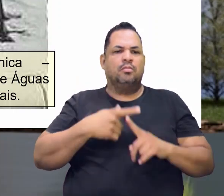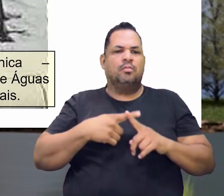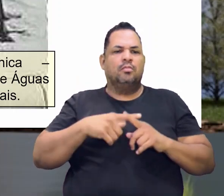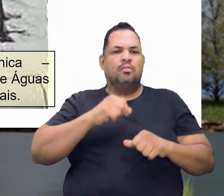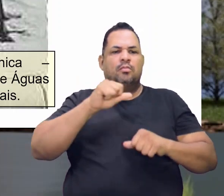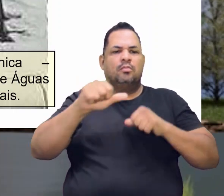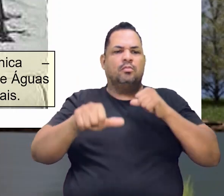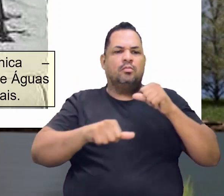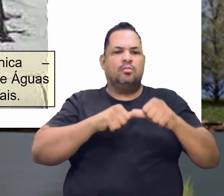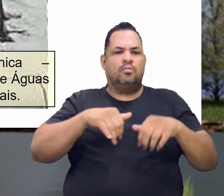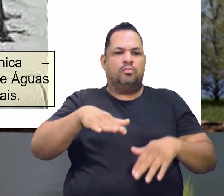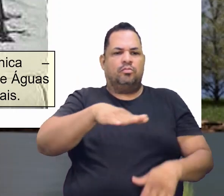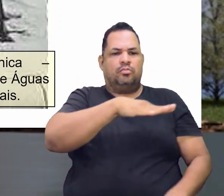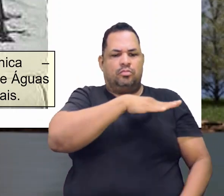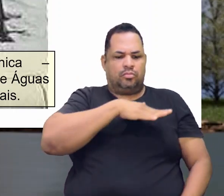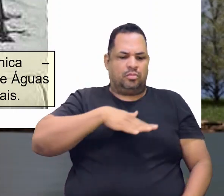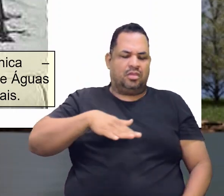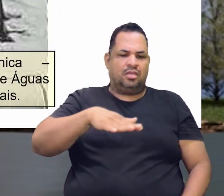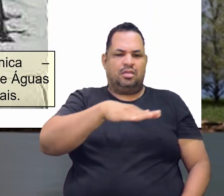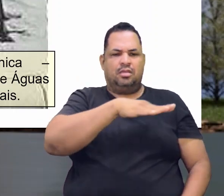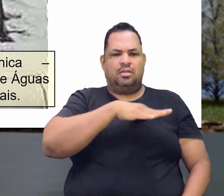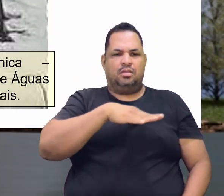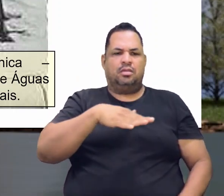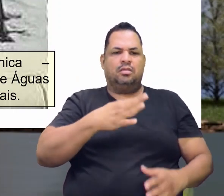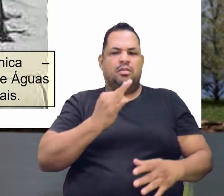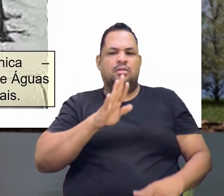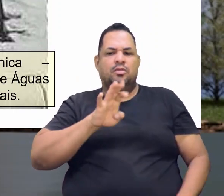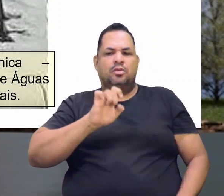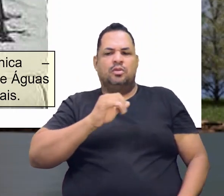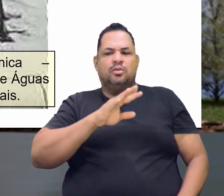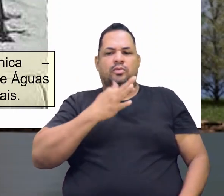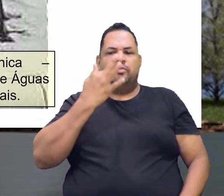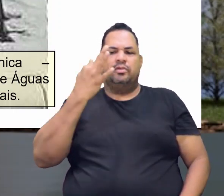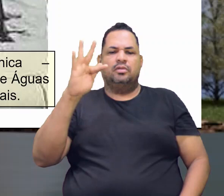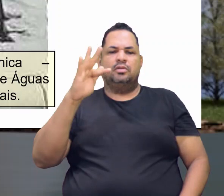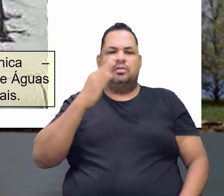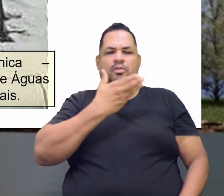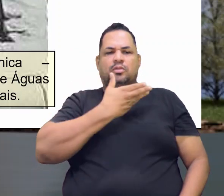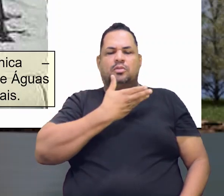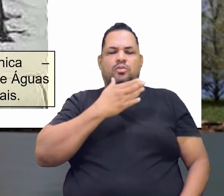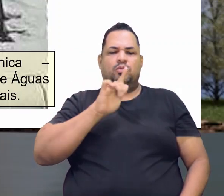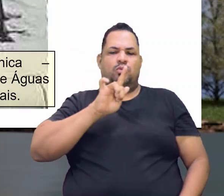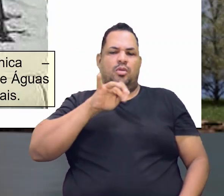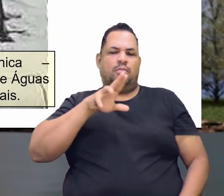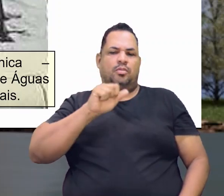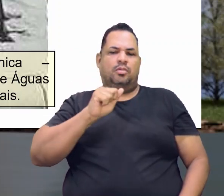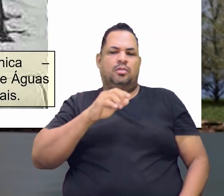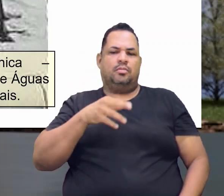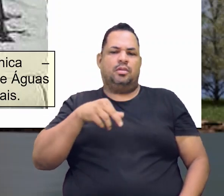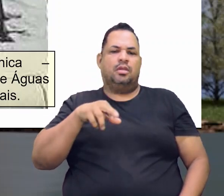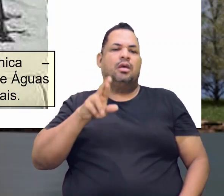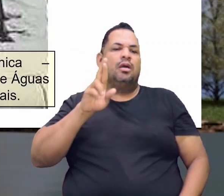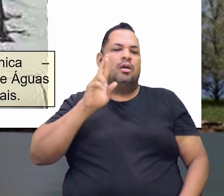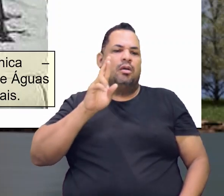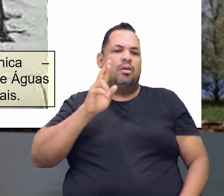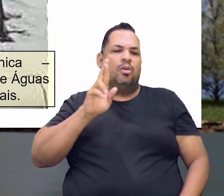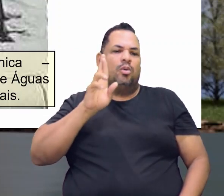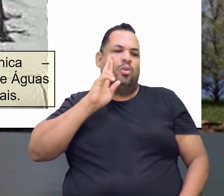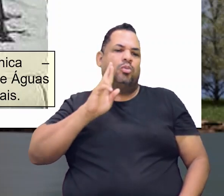que não transformar Território Federal do Guaporé para Território Federal de Rondônia? E aí não deu outra, foi